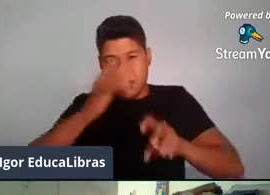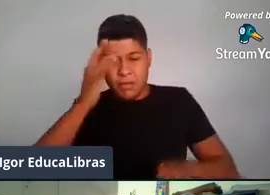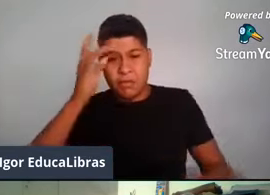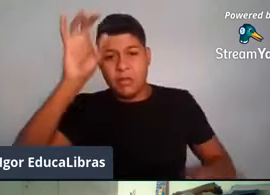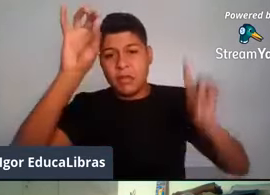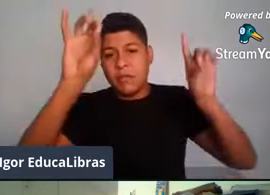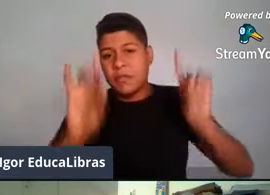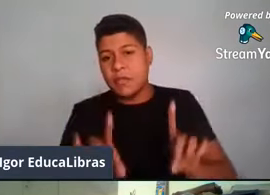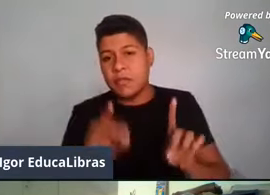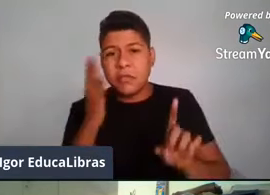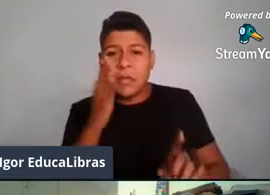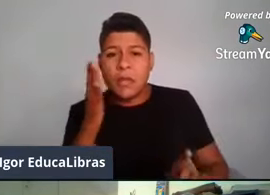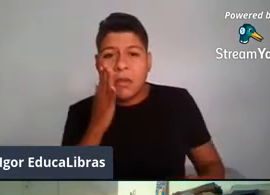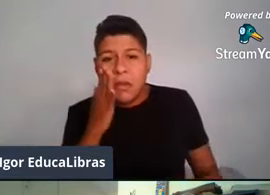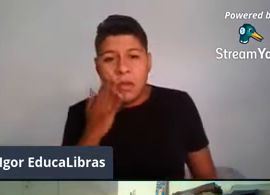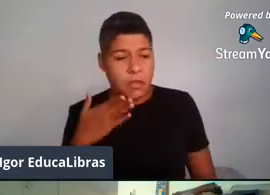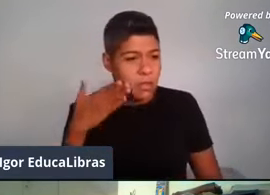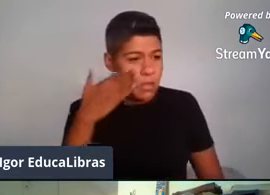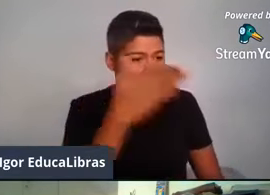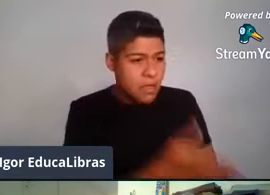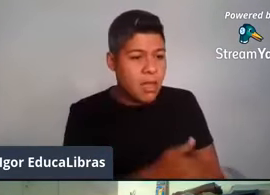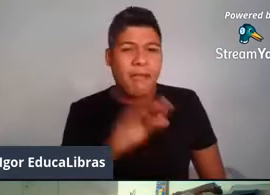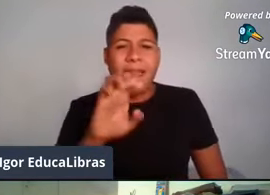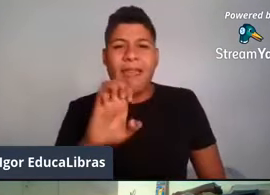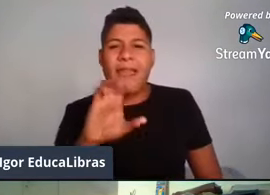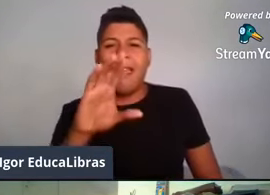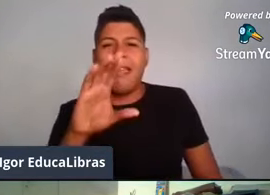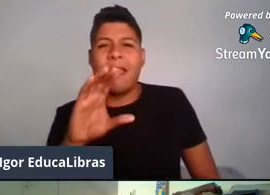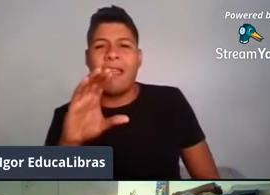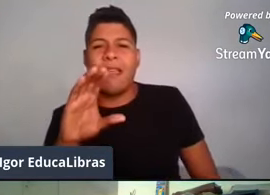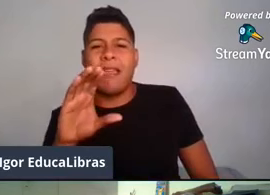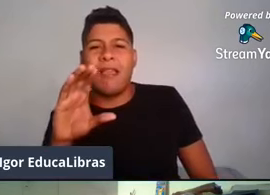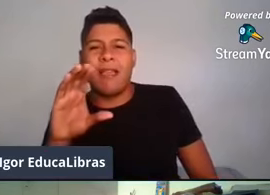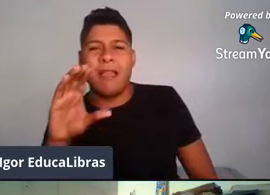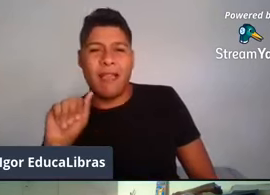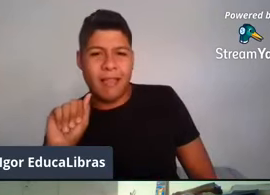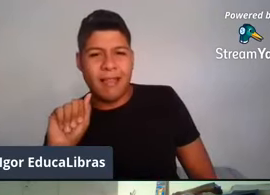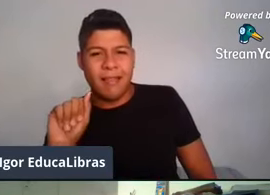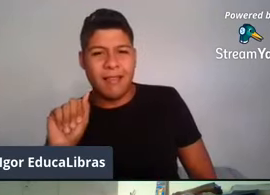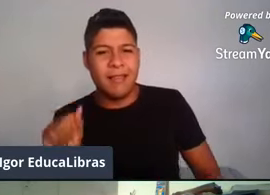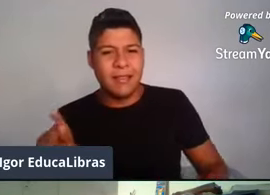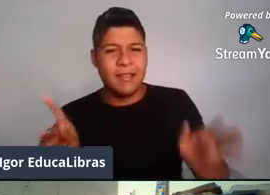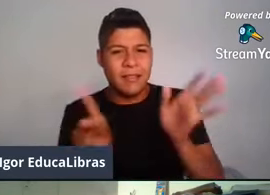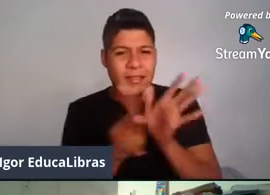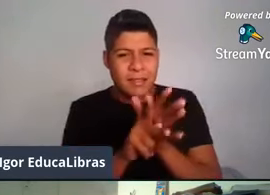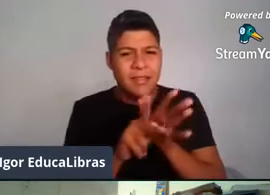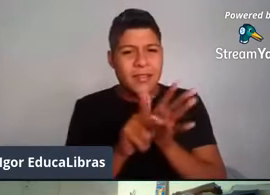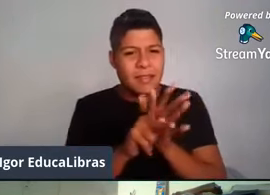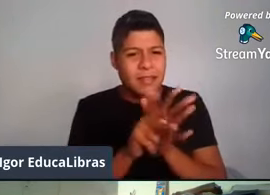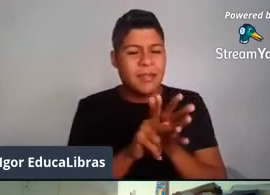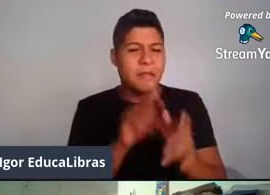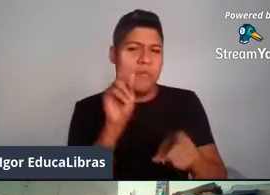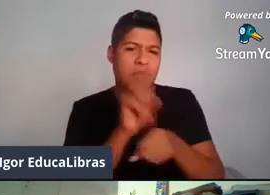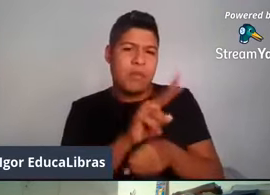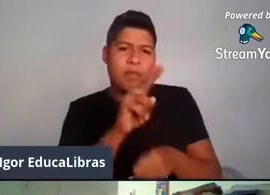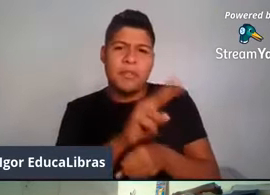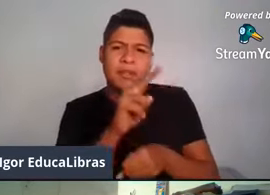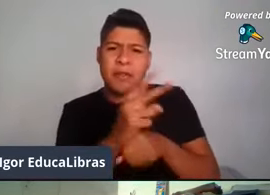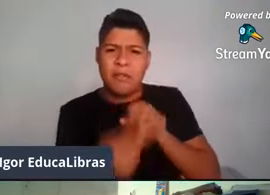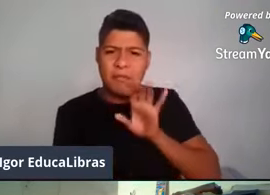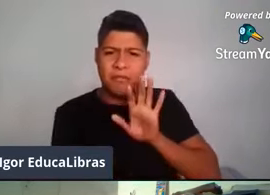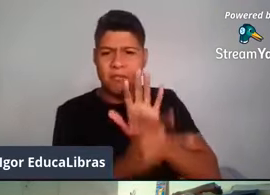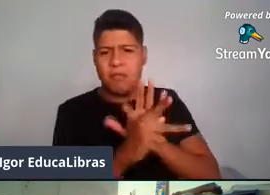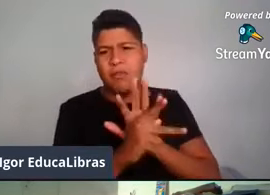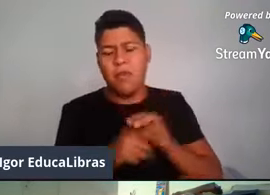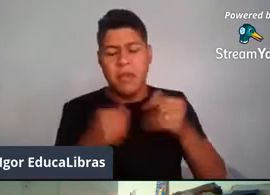e o pessoal vai para o Estatuto da Criança, não sei o quê, e esquece que nós temos já um microsistema de proteção próprio e que precisa